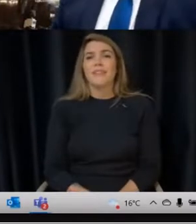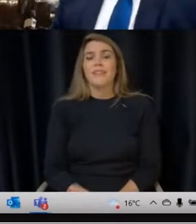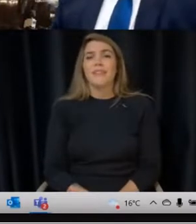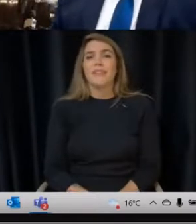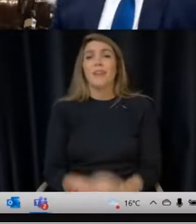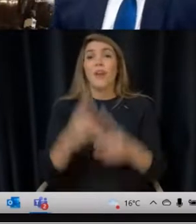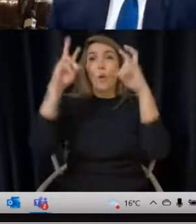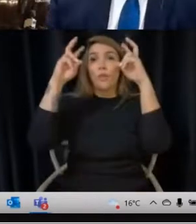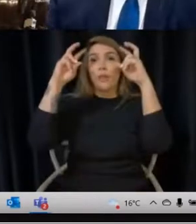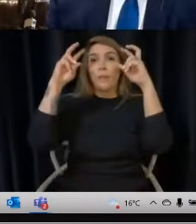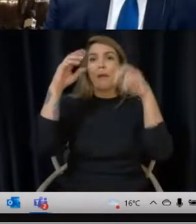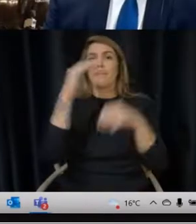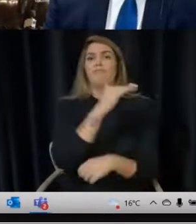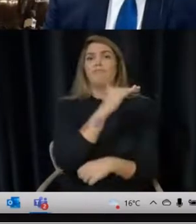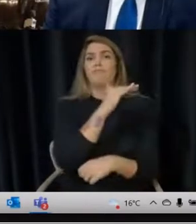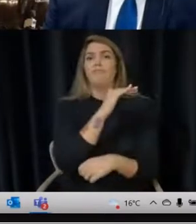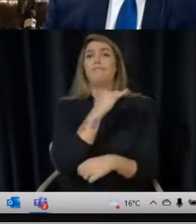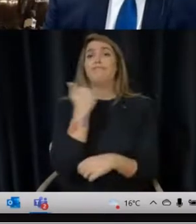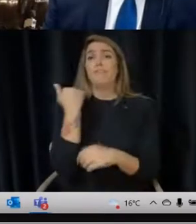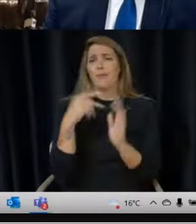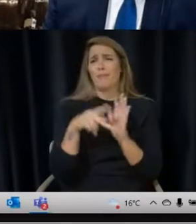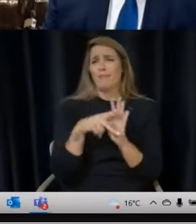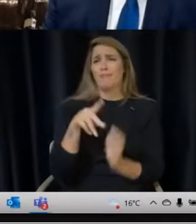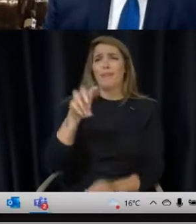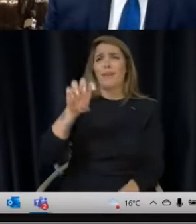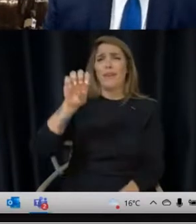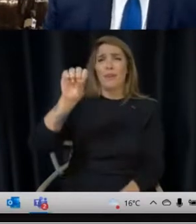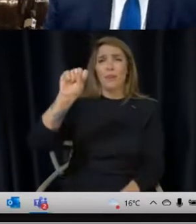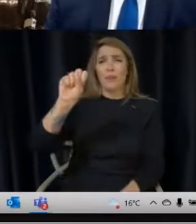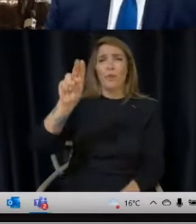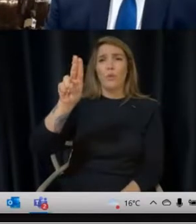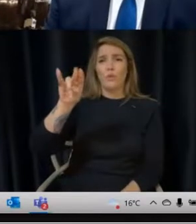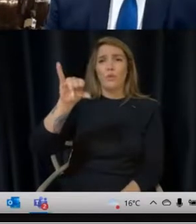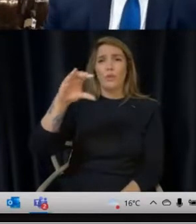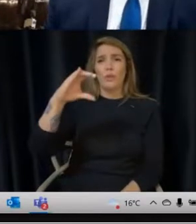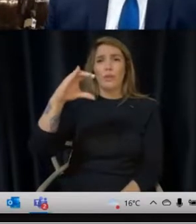Rodrigues. Então, nos vemos na próxima quinta-feira, dia